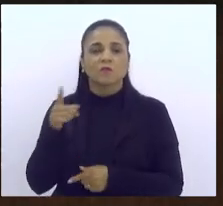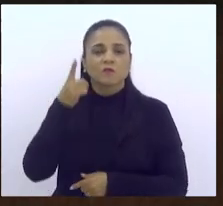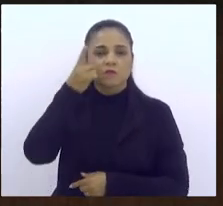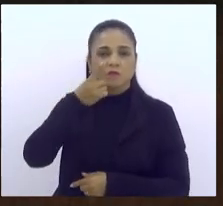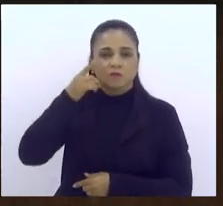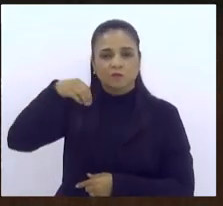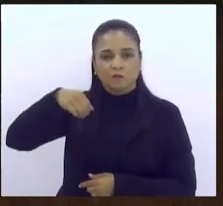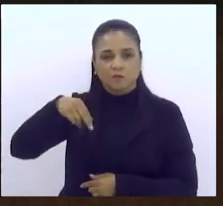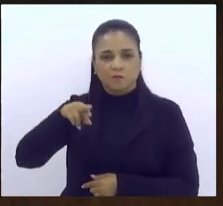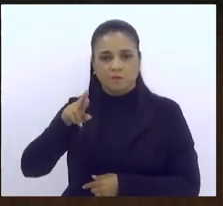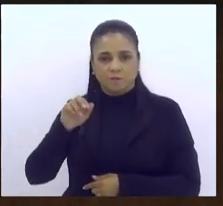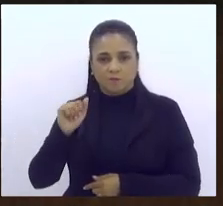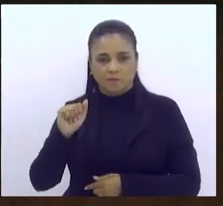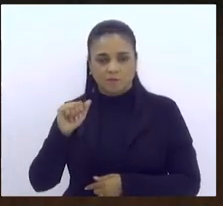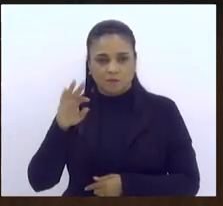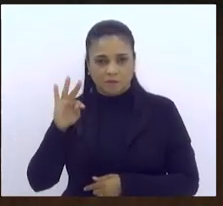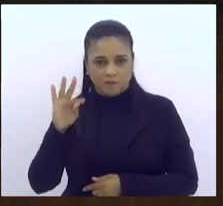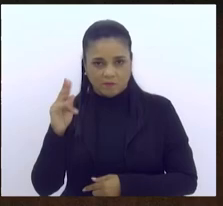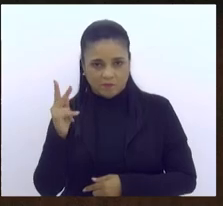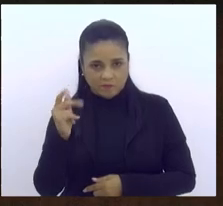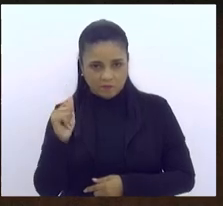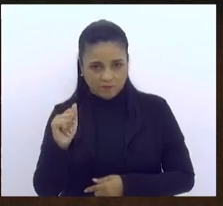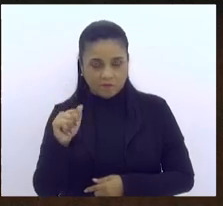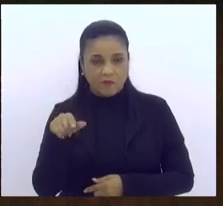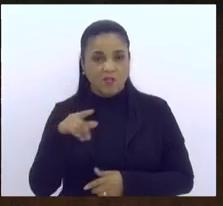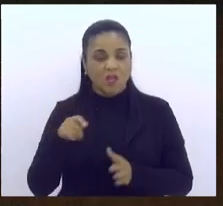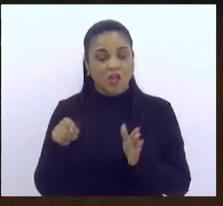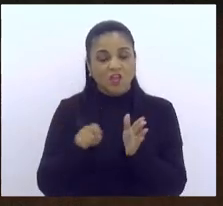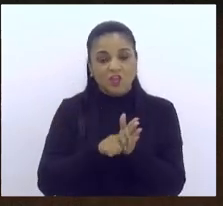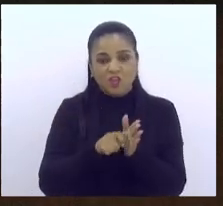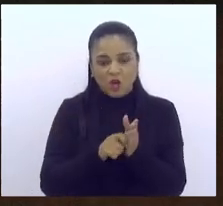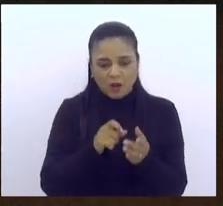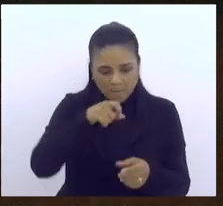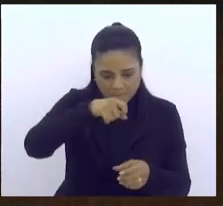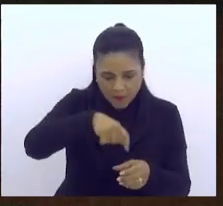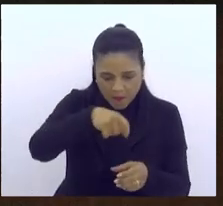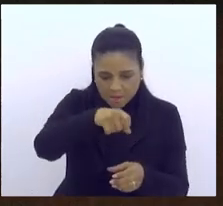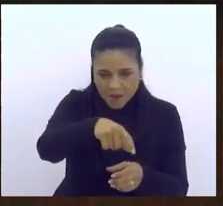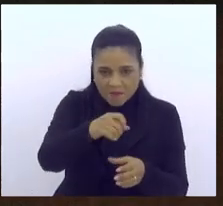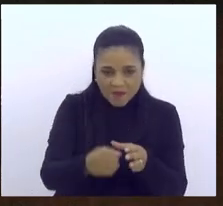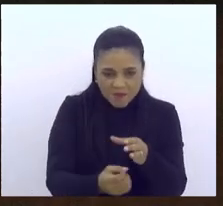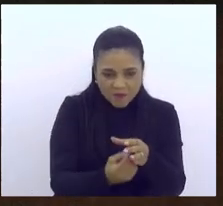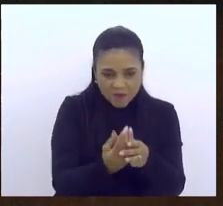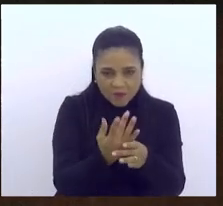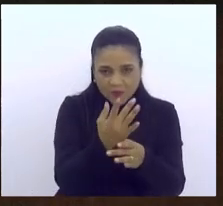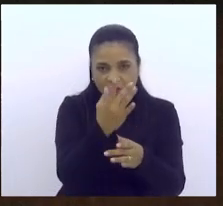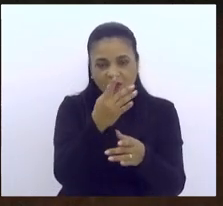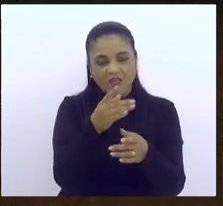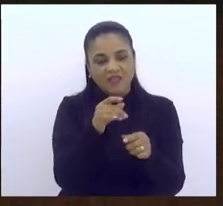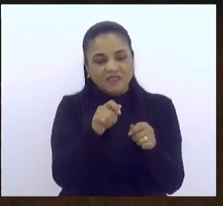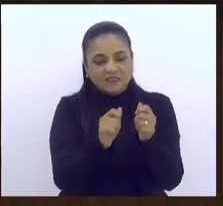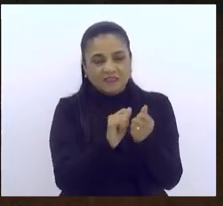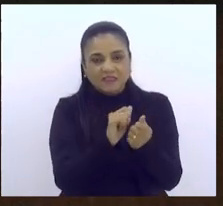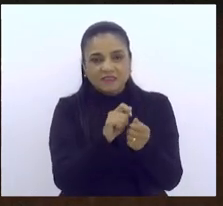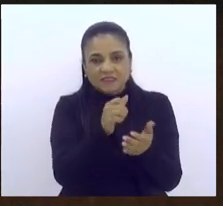Rocha disse aqui, a droga não é plantada, não é refinada